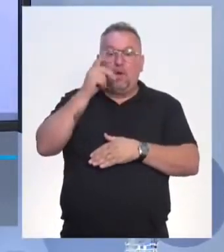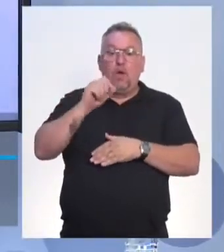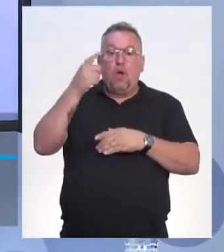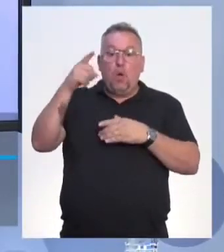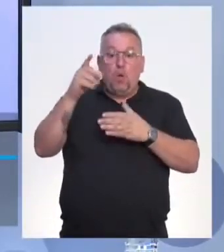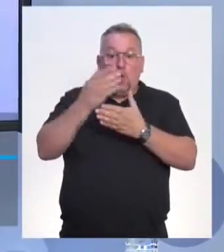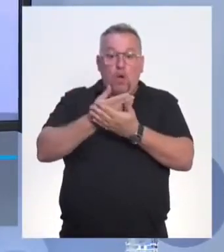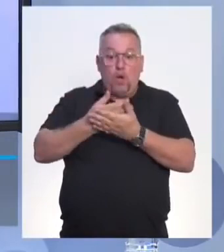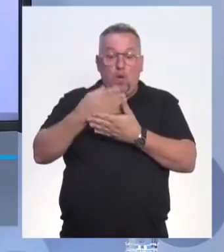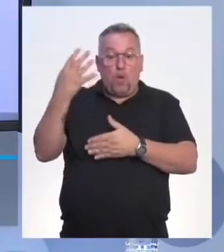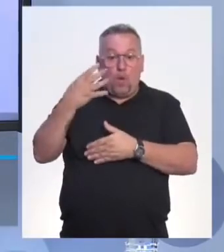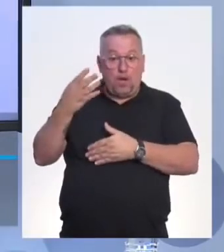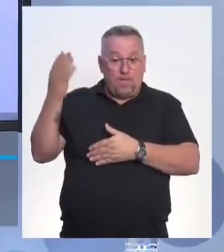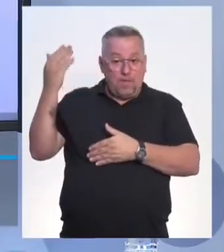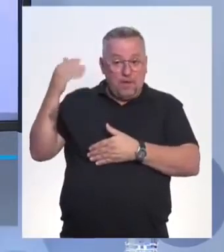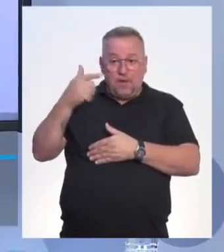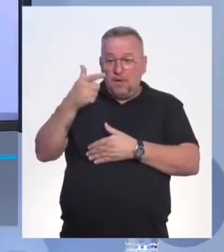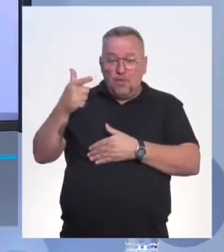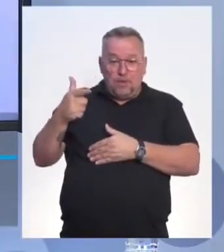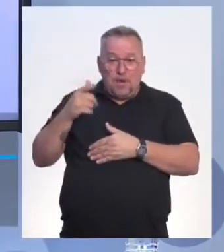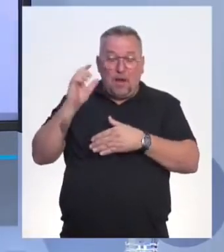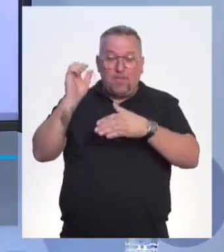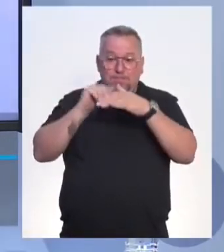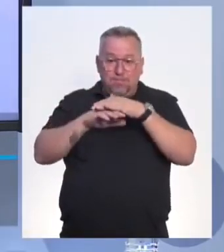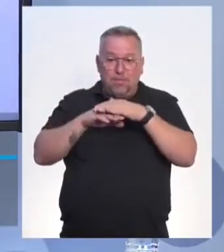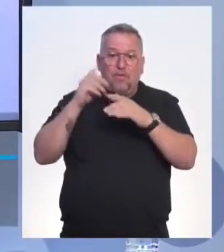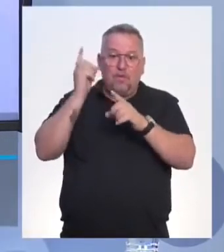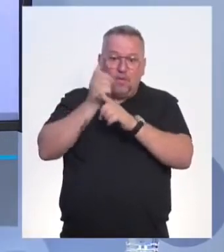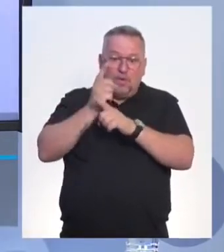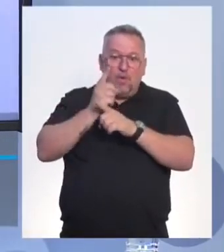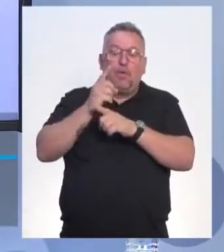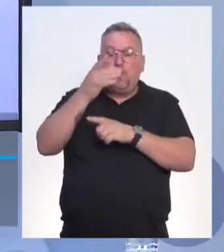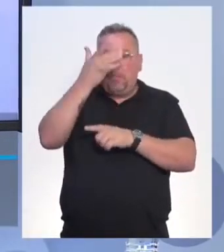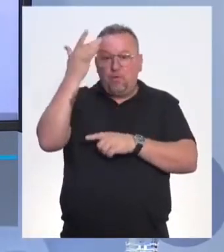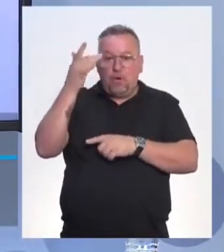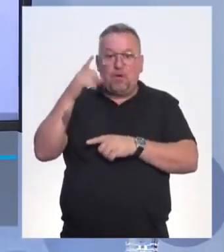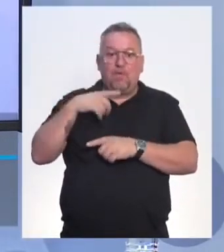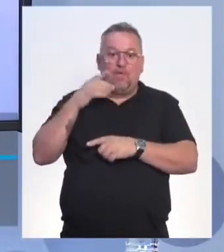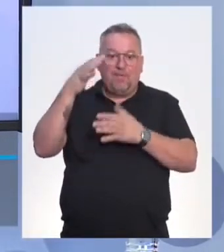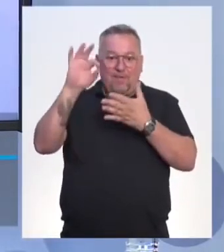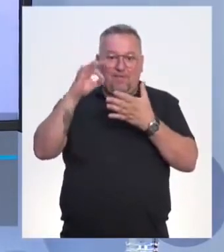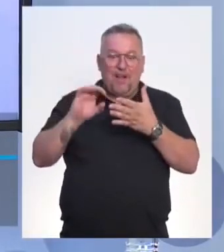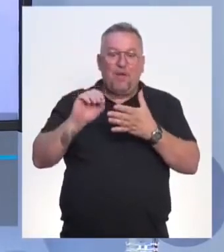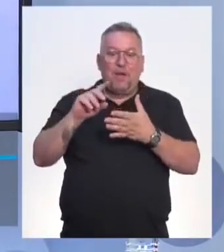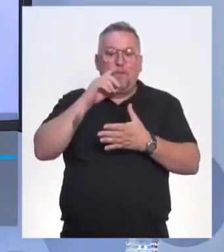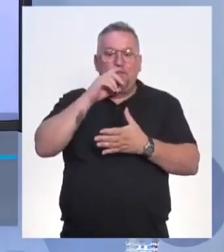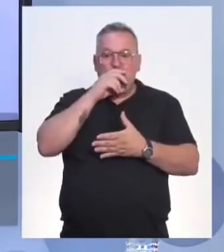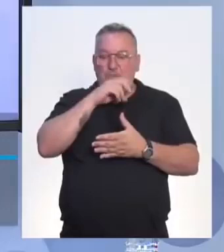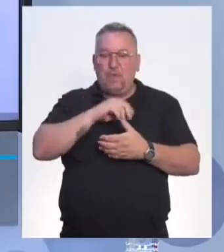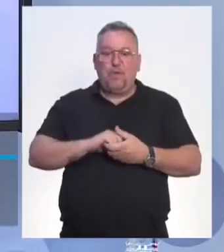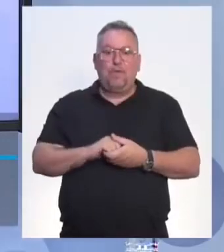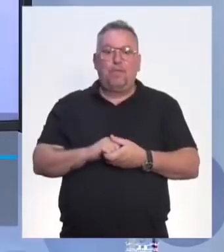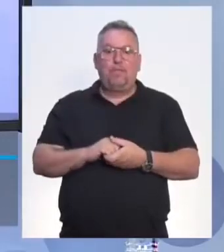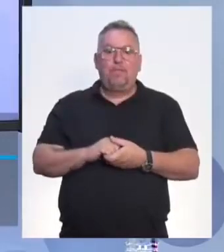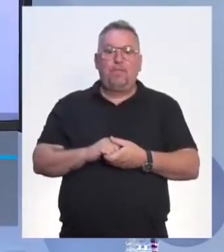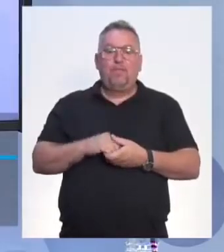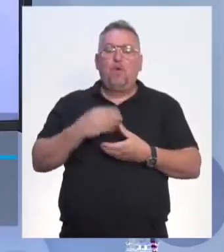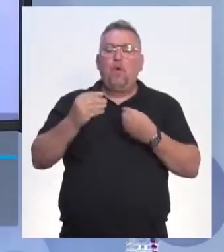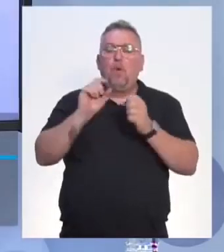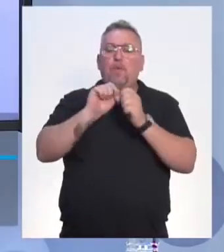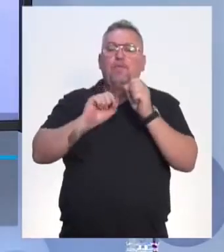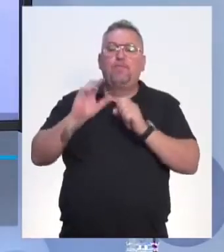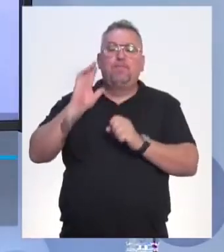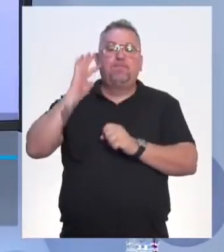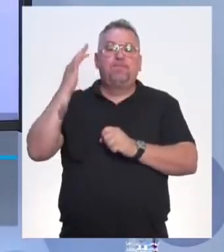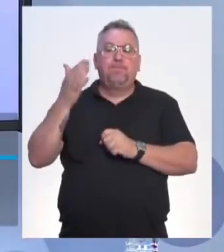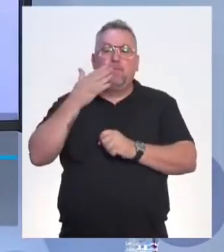última aula de quarta não está no repositório. A gente vai entrar em contato com o pessoal responsável e vai verificar, tá bom? Legal, vamos lá. Então, como que a gente vai